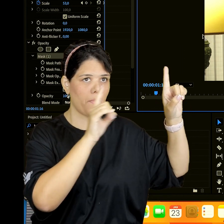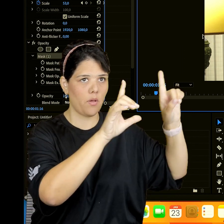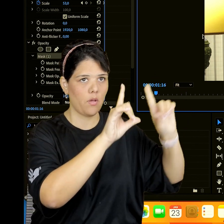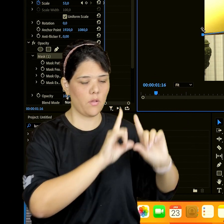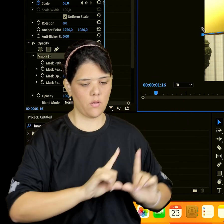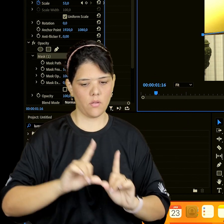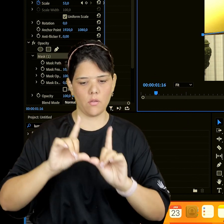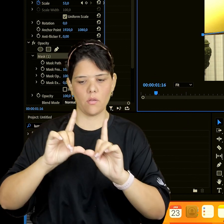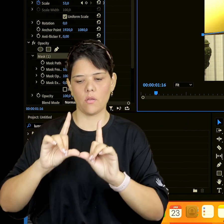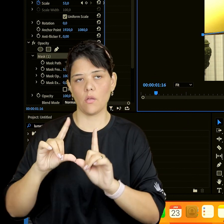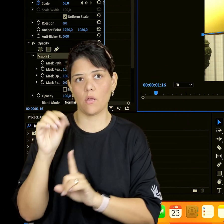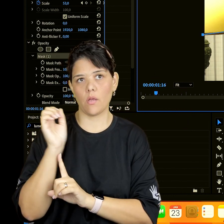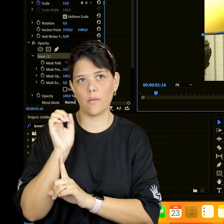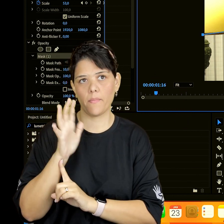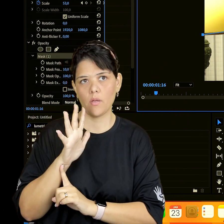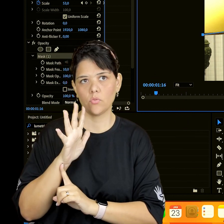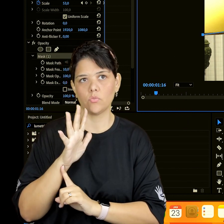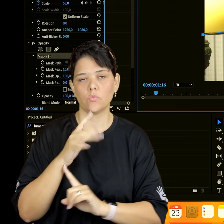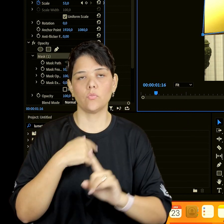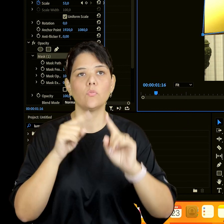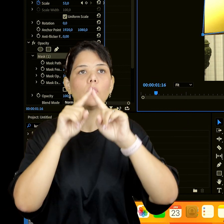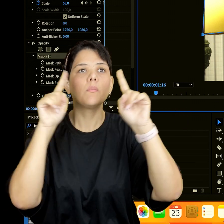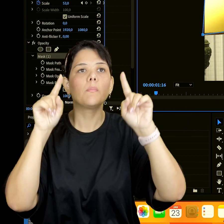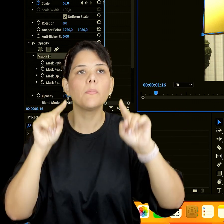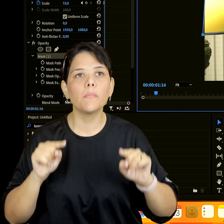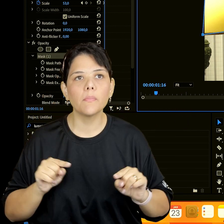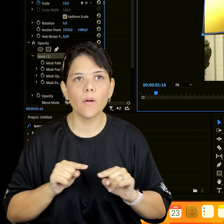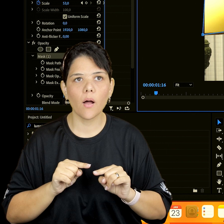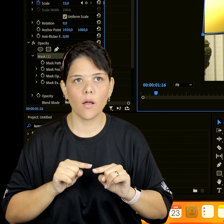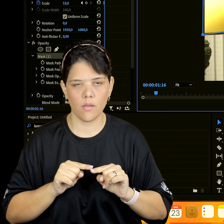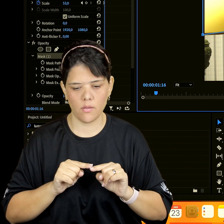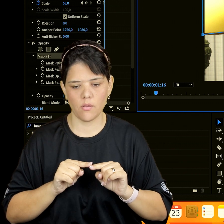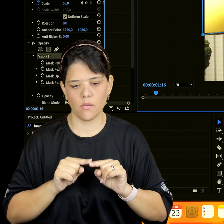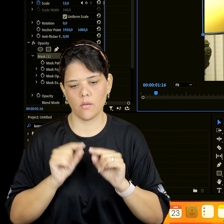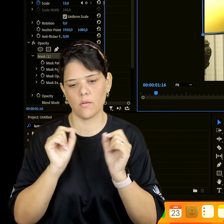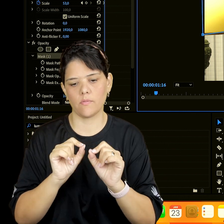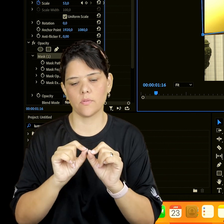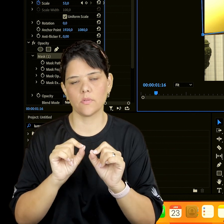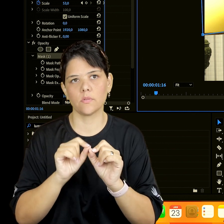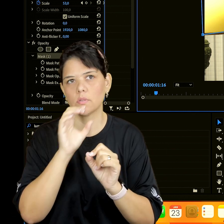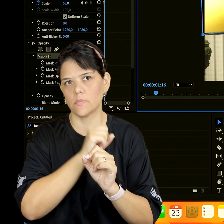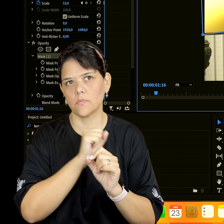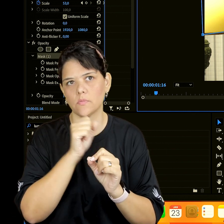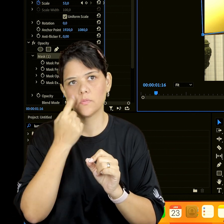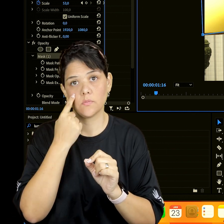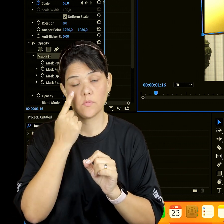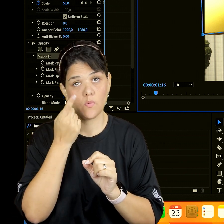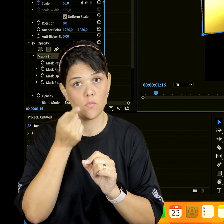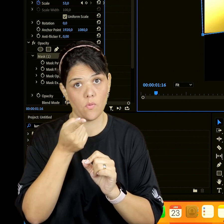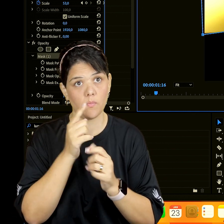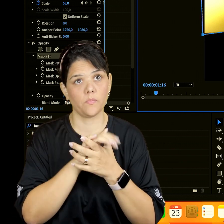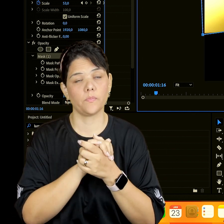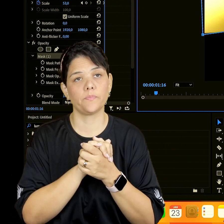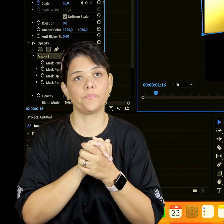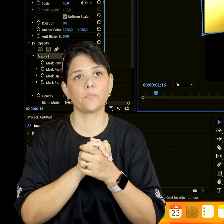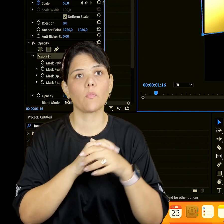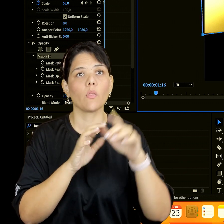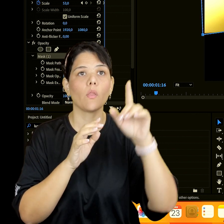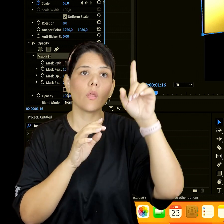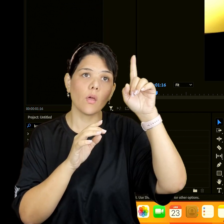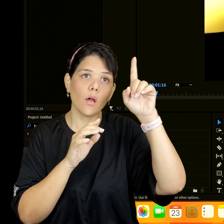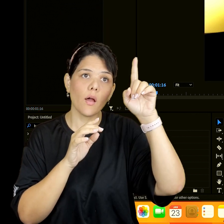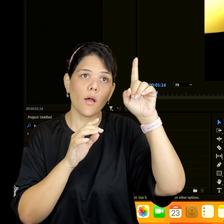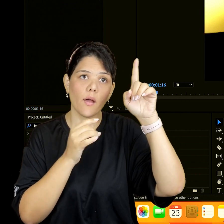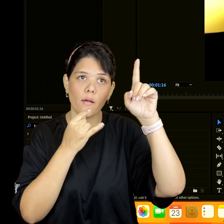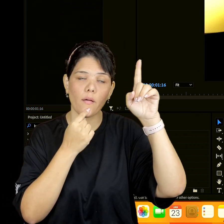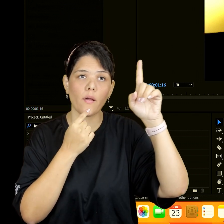Você marca aqui seu abajur, fazendo bem rapidinho, só para vocês verem. Marquei. Eu